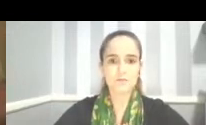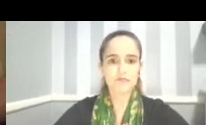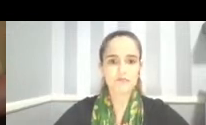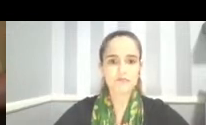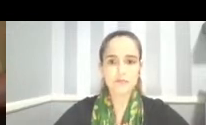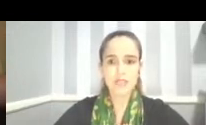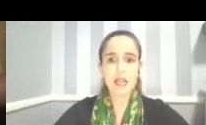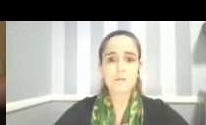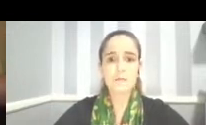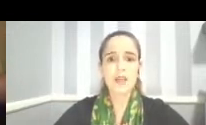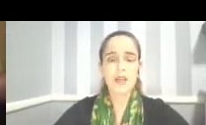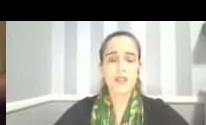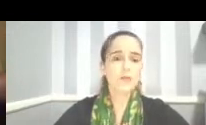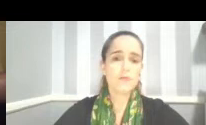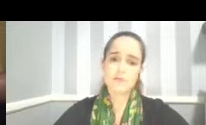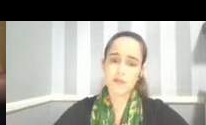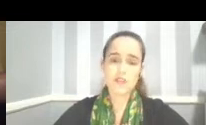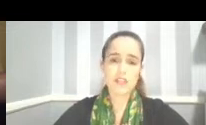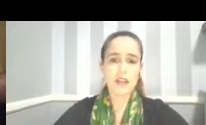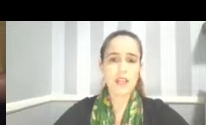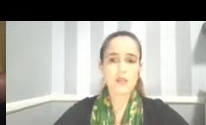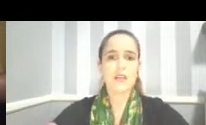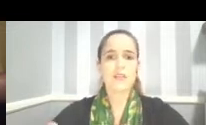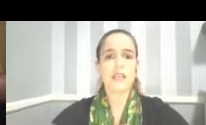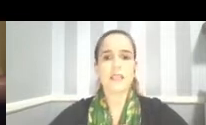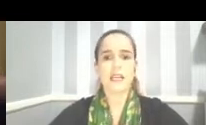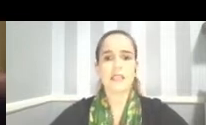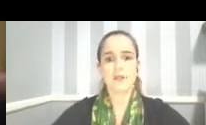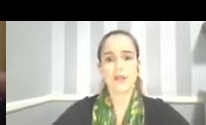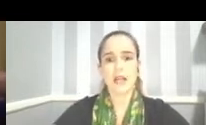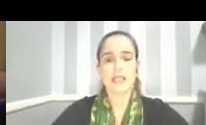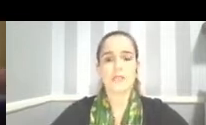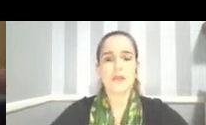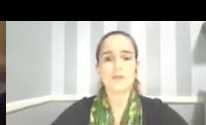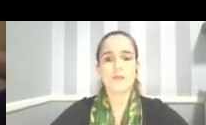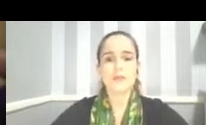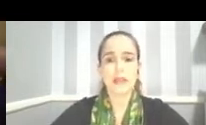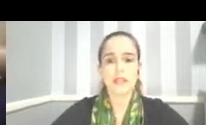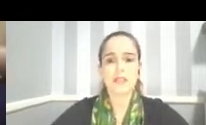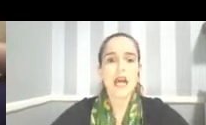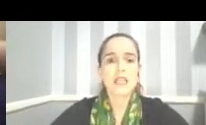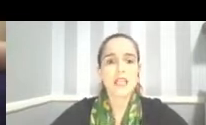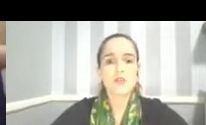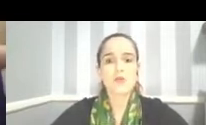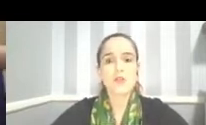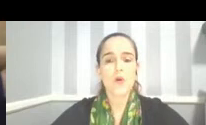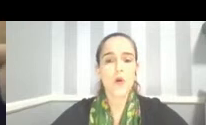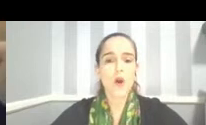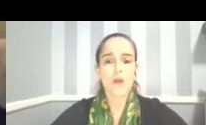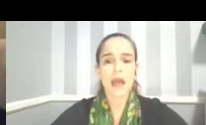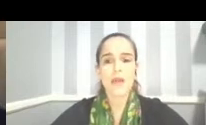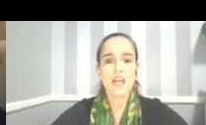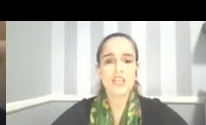arriscada. Tá? Então, foi o que eu já falei, considerando que as artérias estão localizadas mais profundamente na estrutura